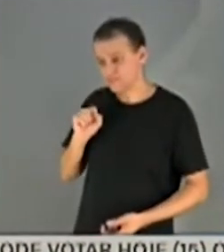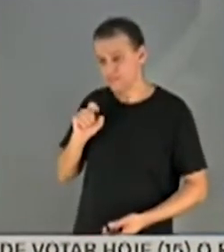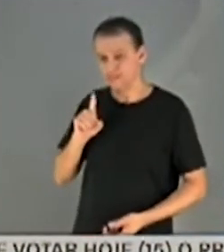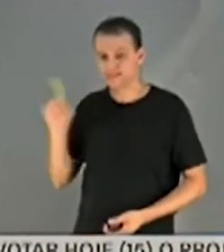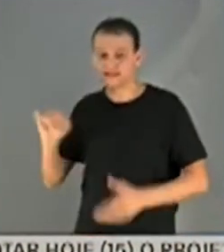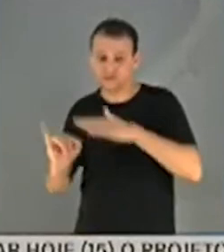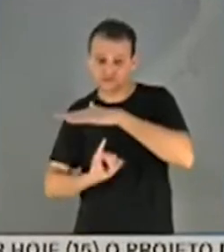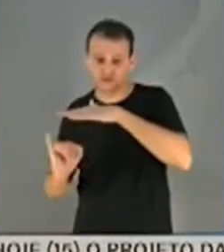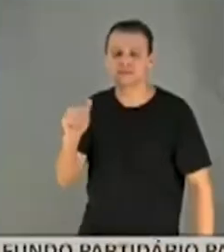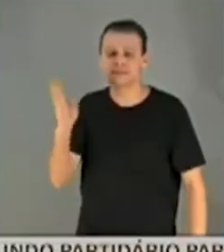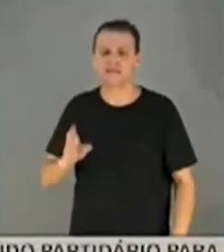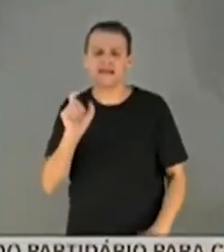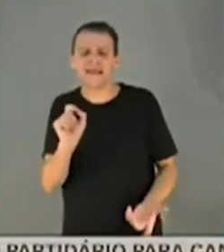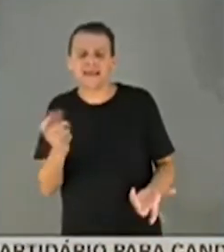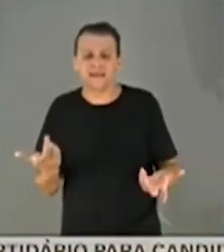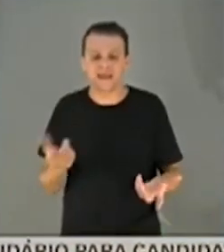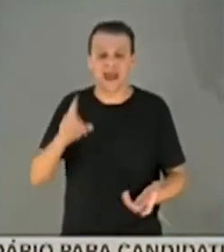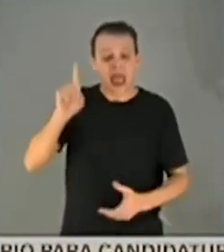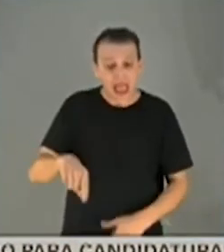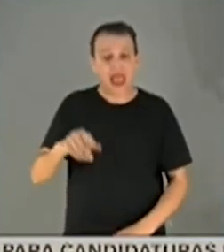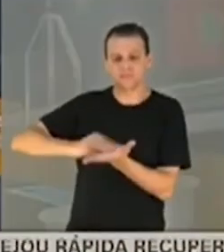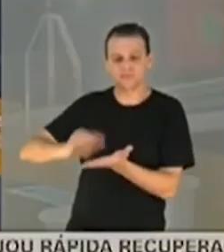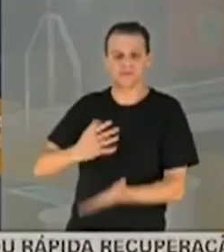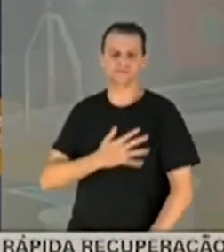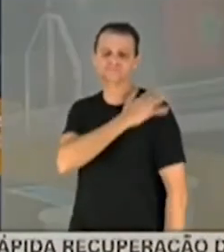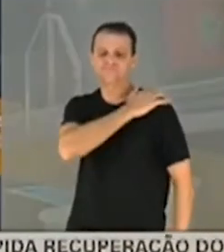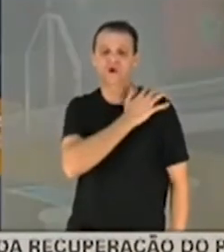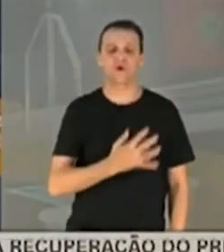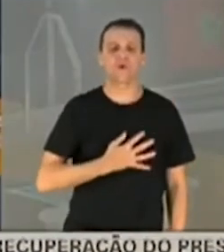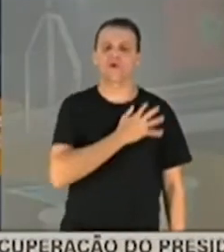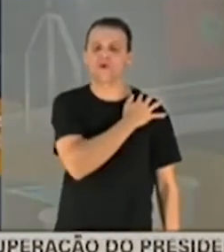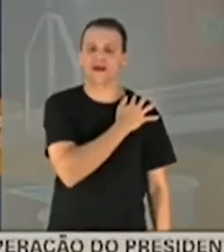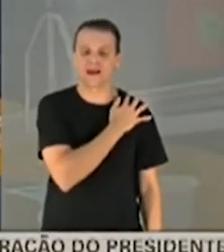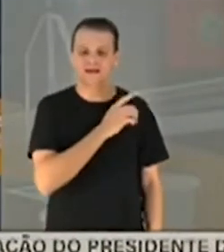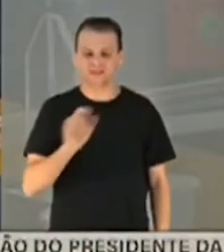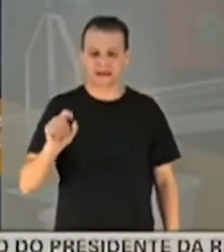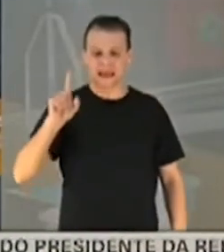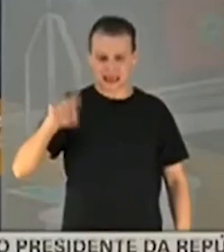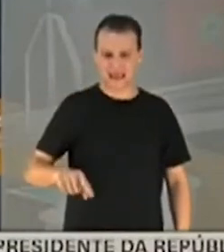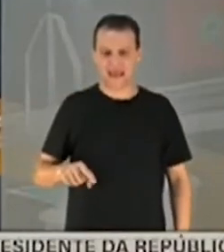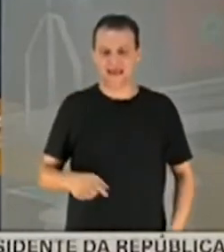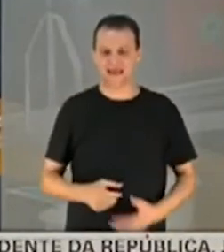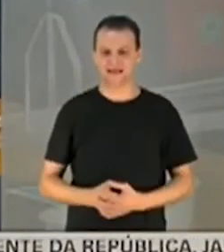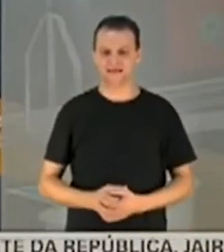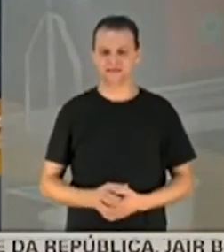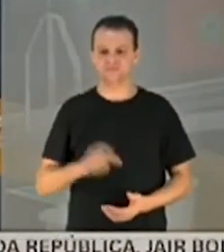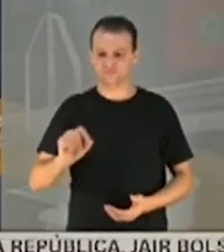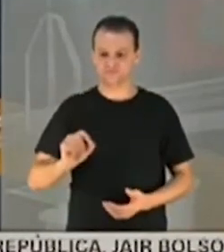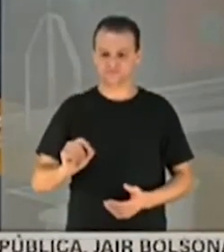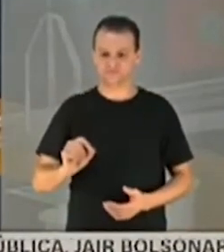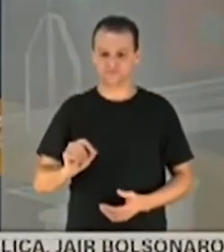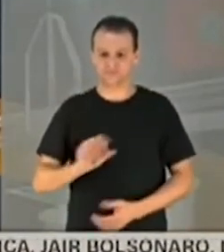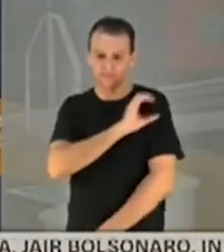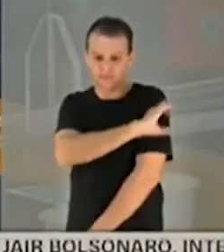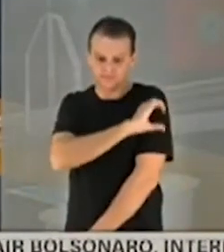do Instituto Força Brasil. É uma ONG, Excelência. O nosso coronel, que é o coordenador do Instituto